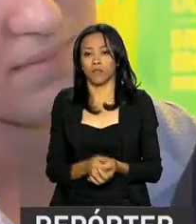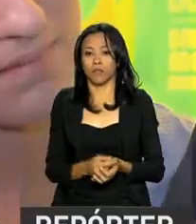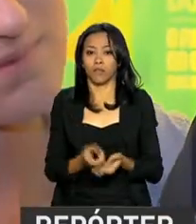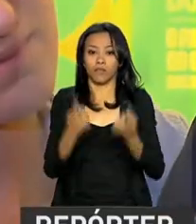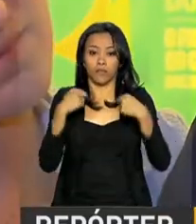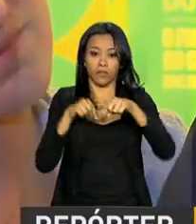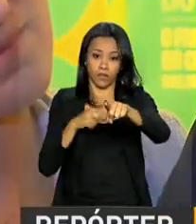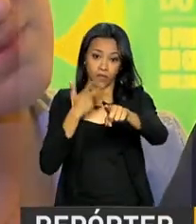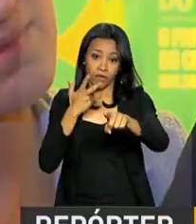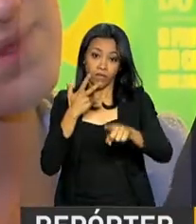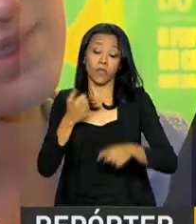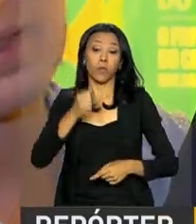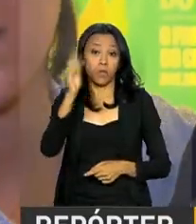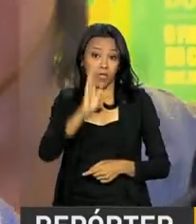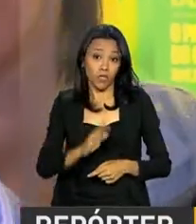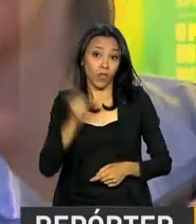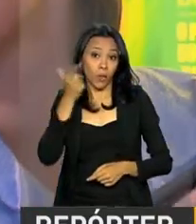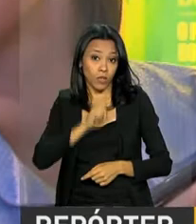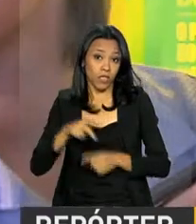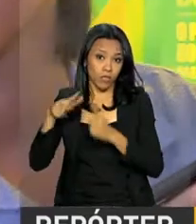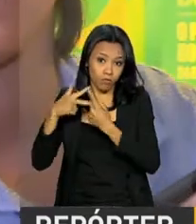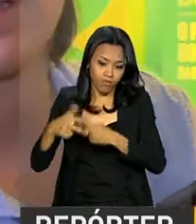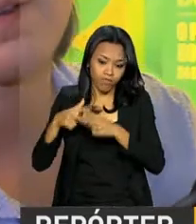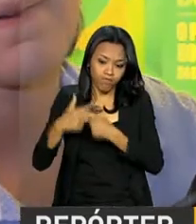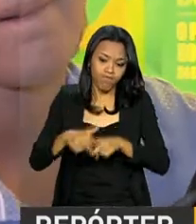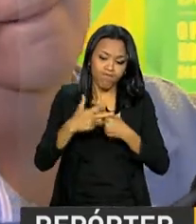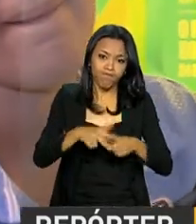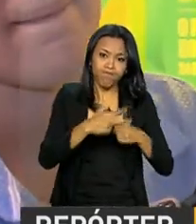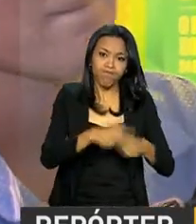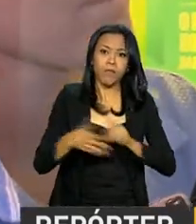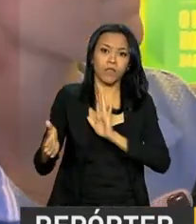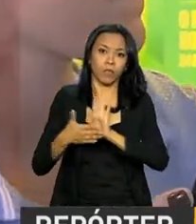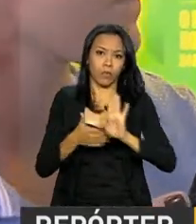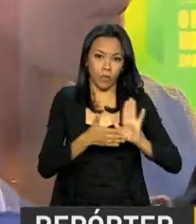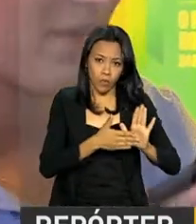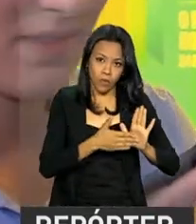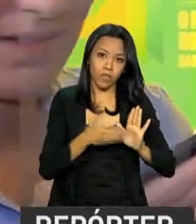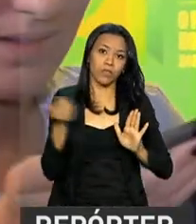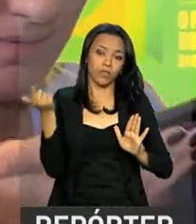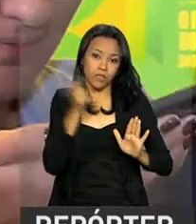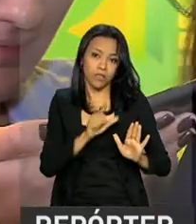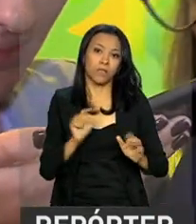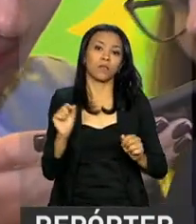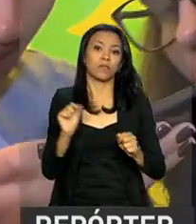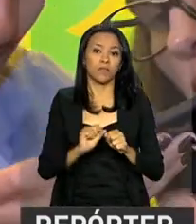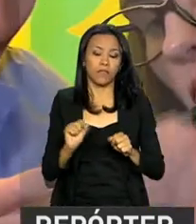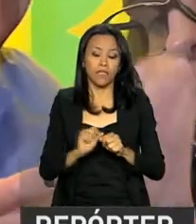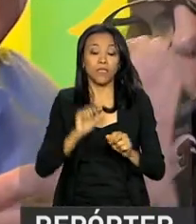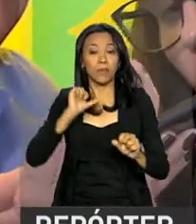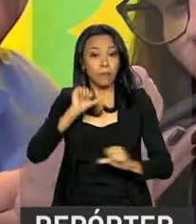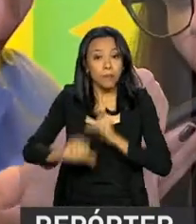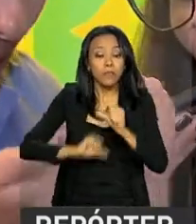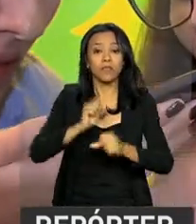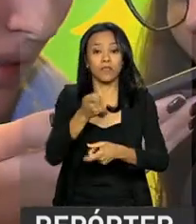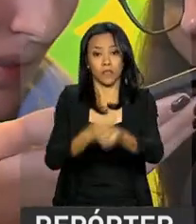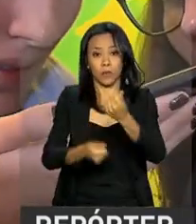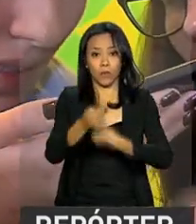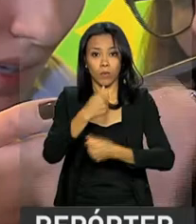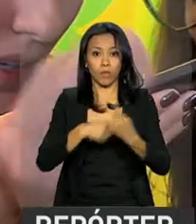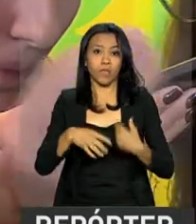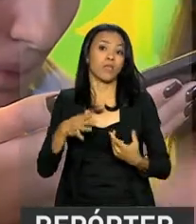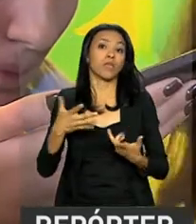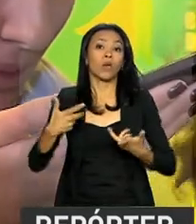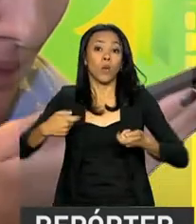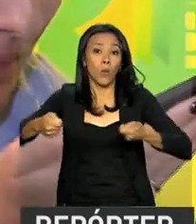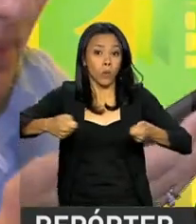o brasil está fazendo as reformas nessas áreas que está transformando a sua economia não só controlando a